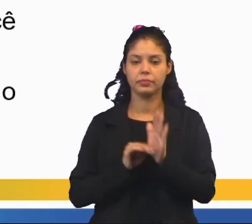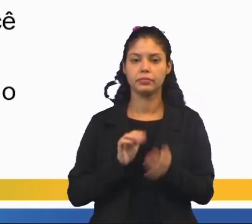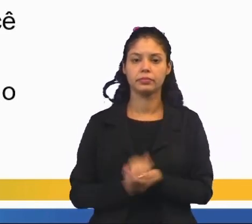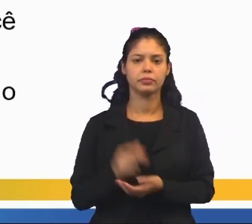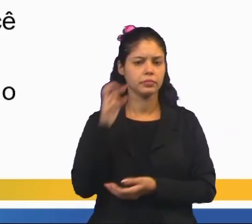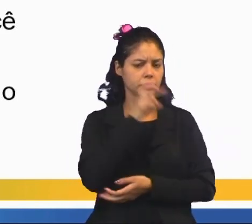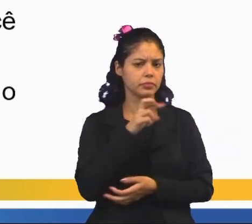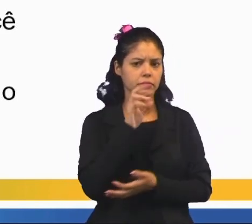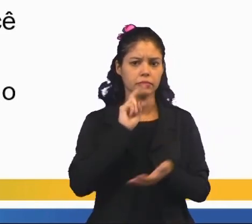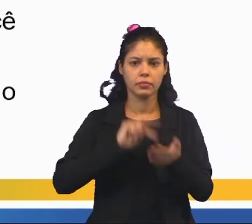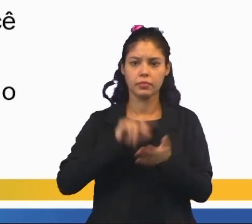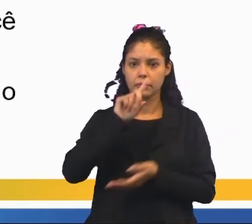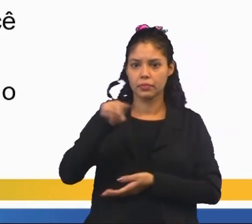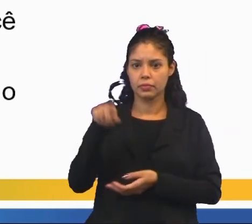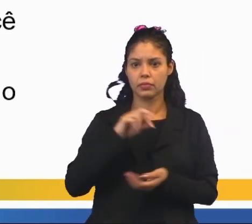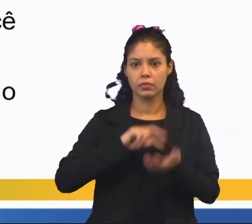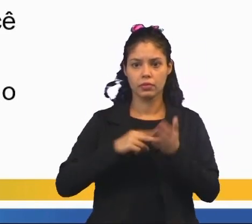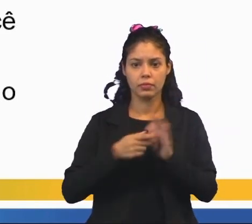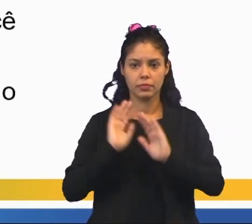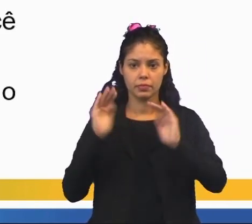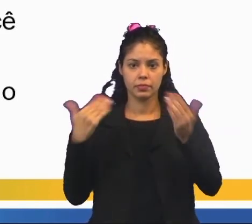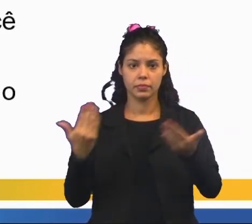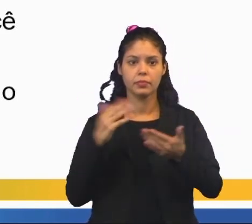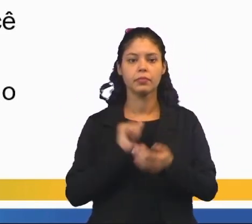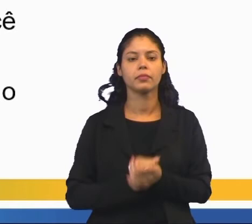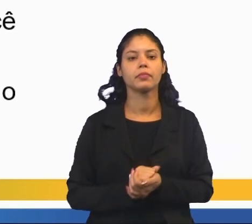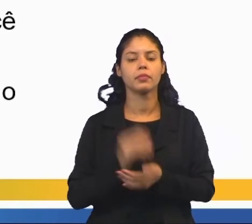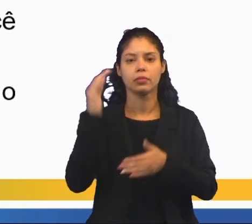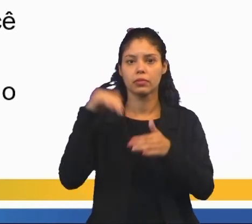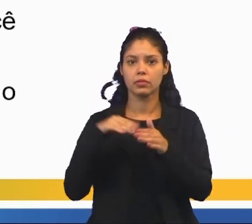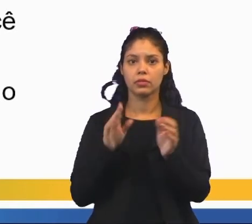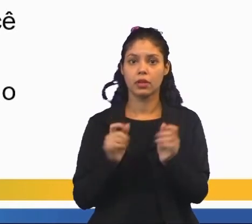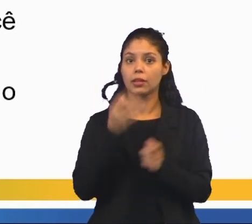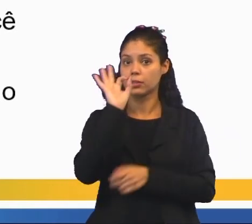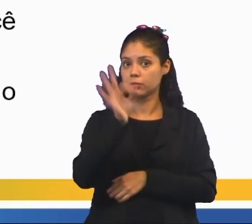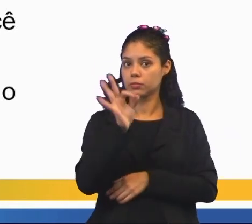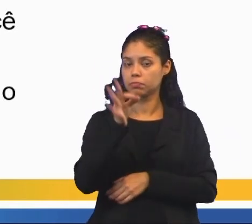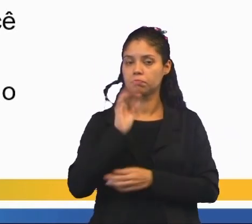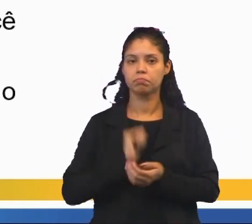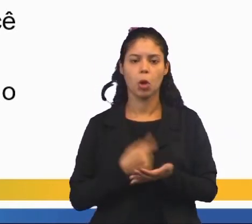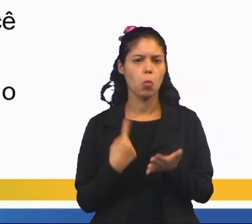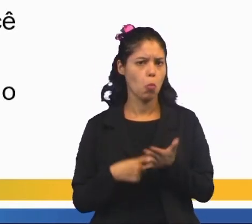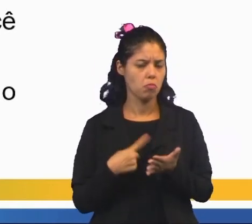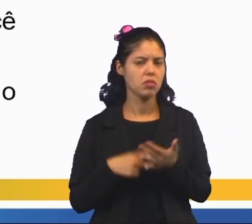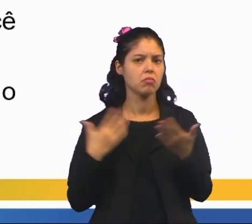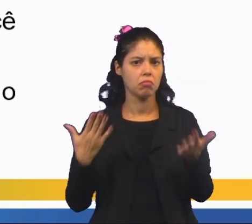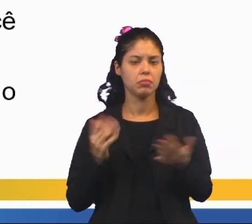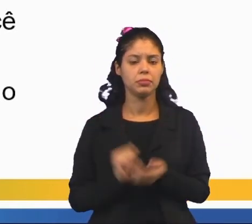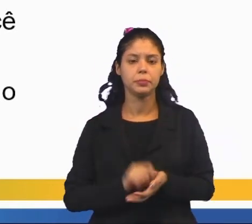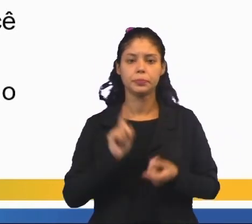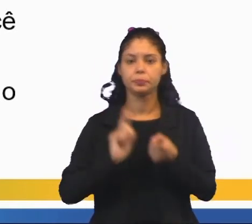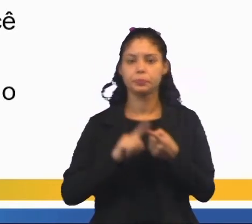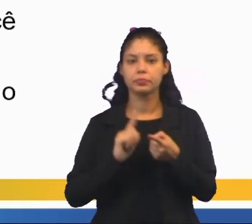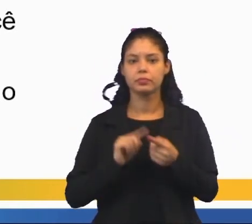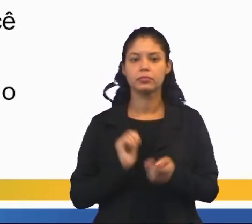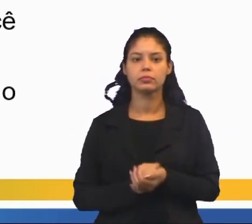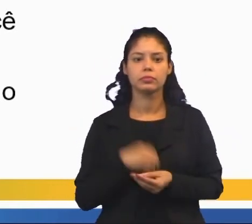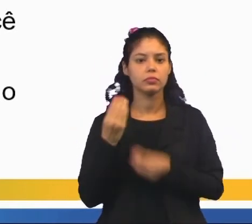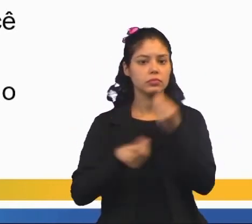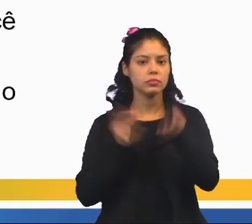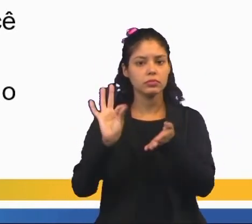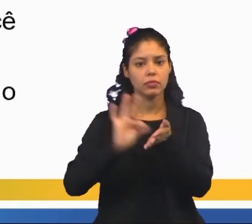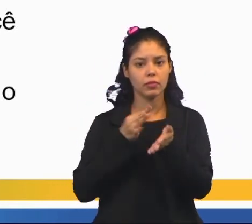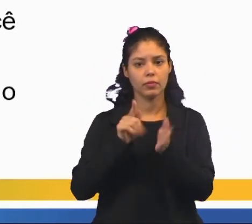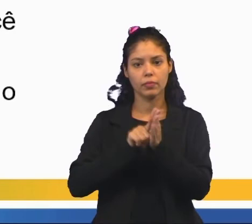frase abaixo e assinale com qual significado a palavra assinante se encaixa. Primeiro,